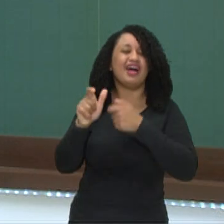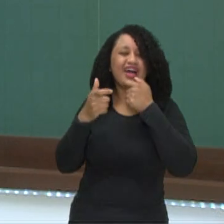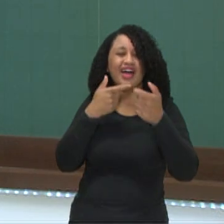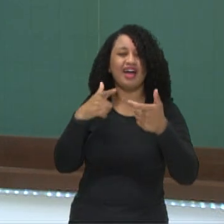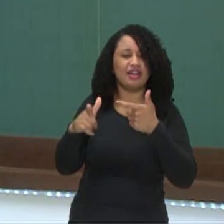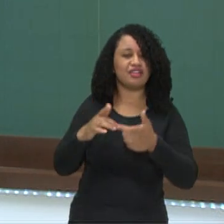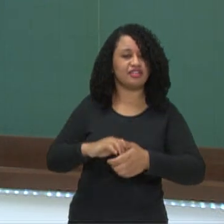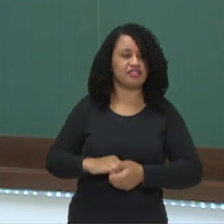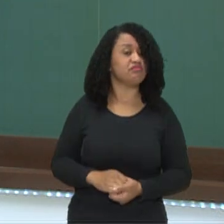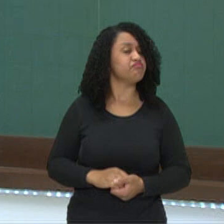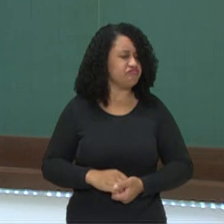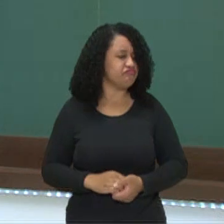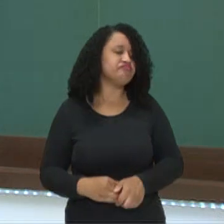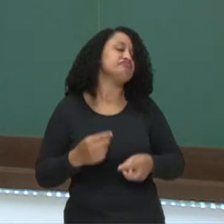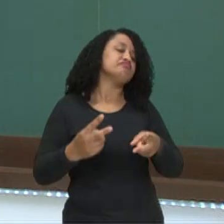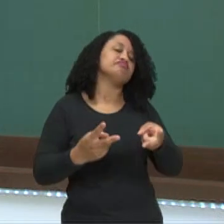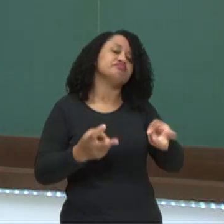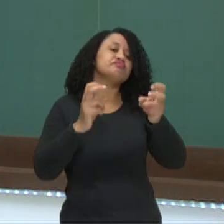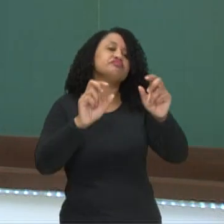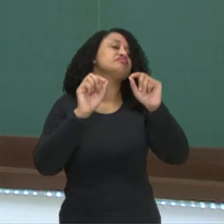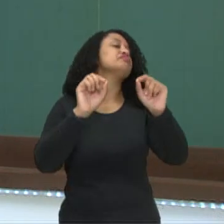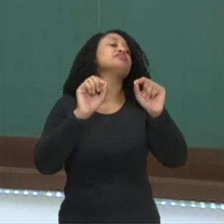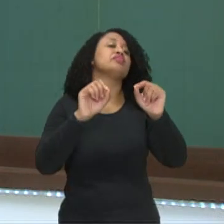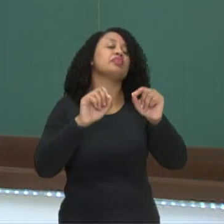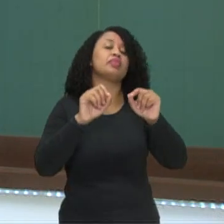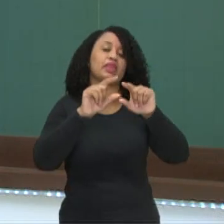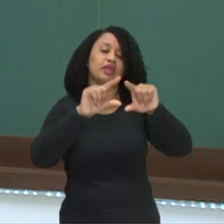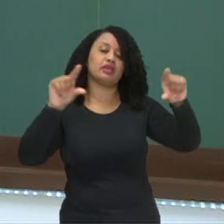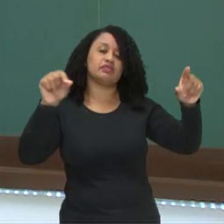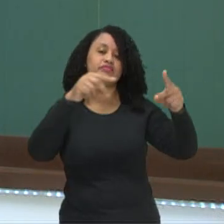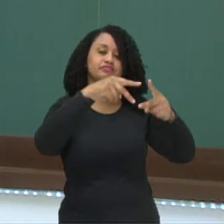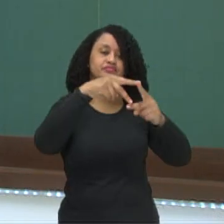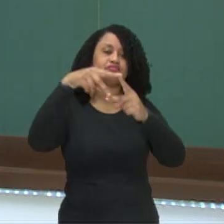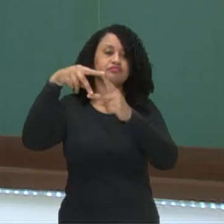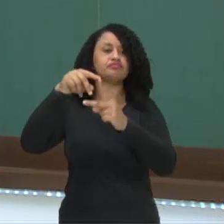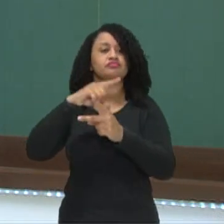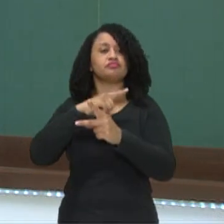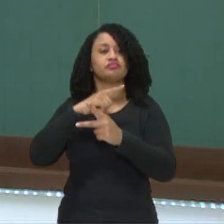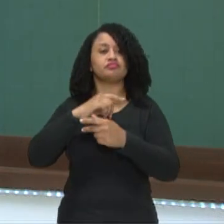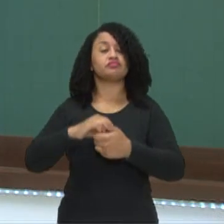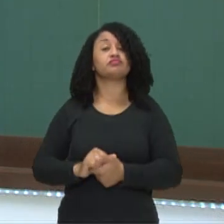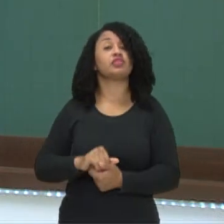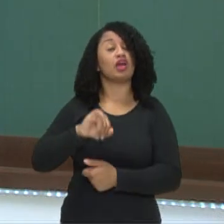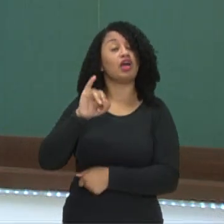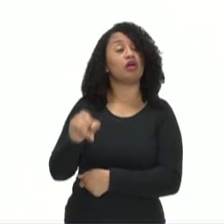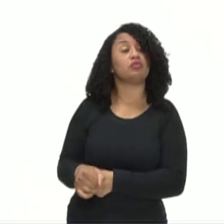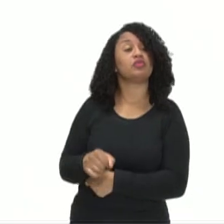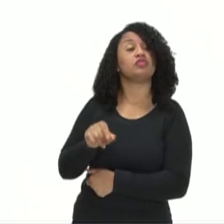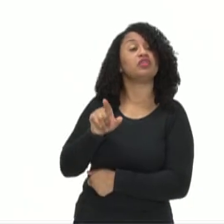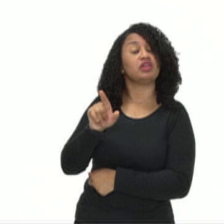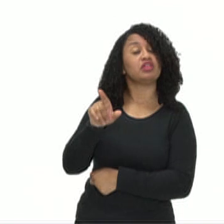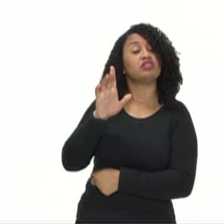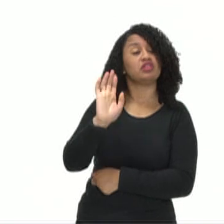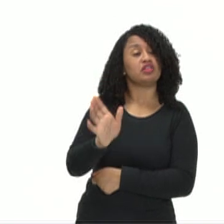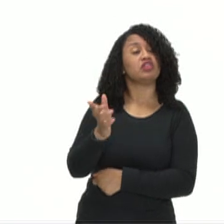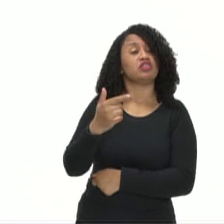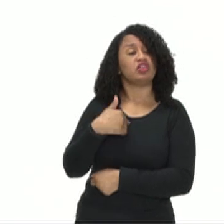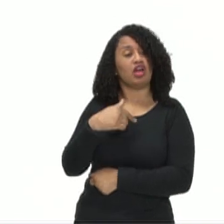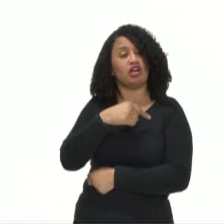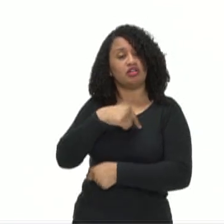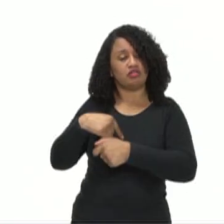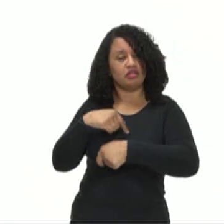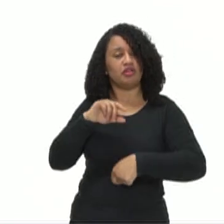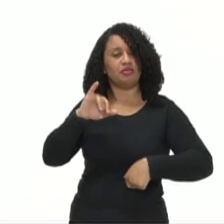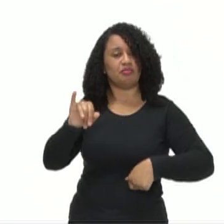Veja só, sobre esse enunciado que encontramos na tirinha. Aproveita que já está